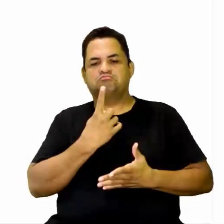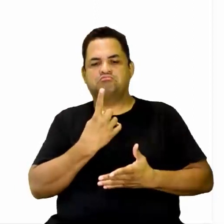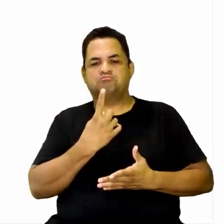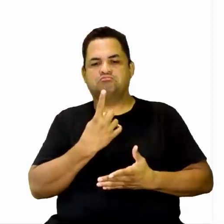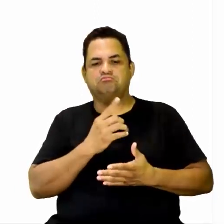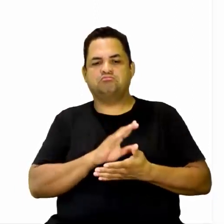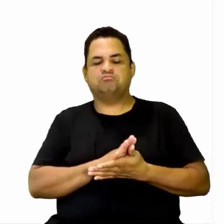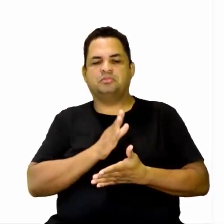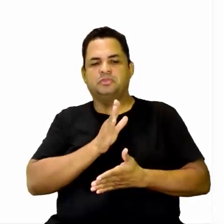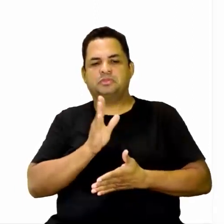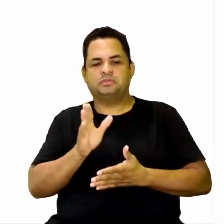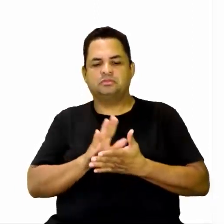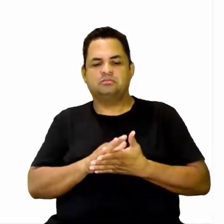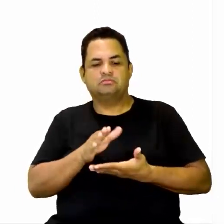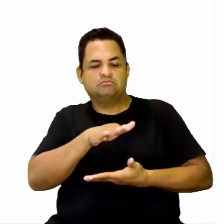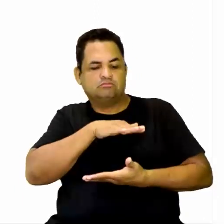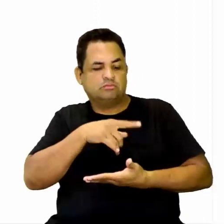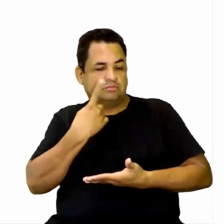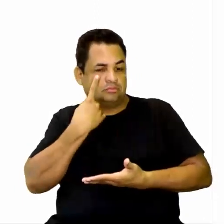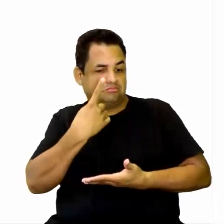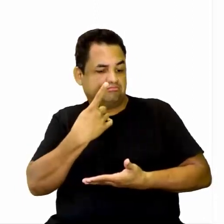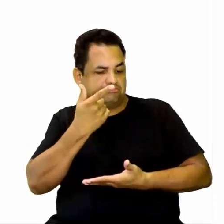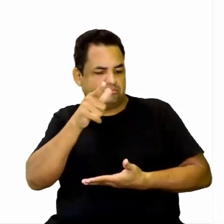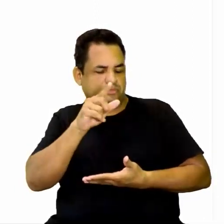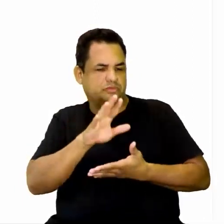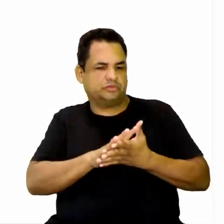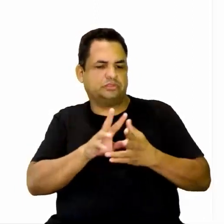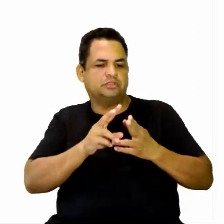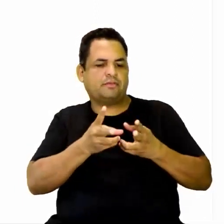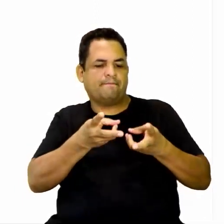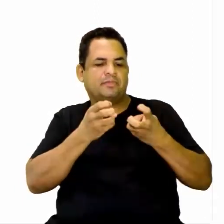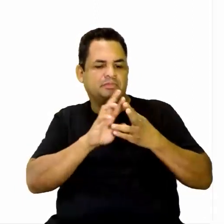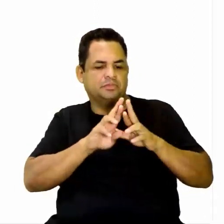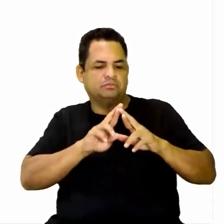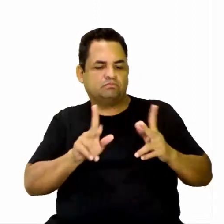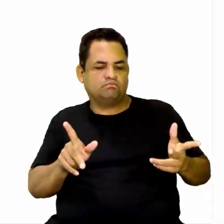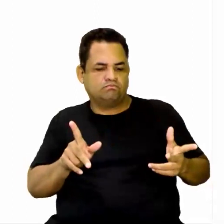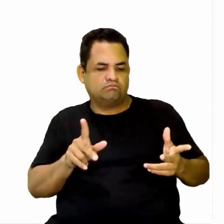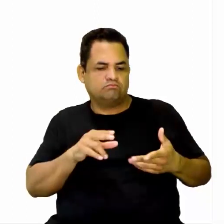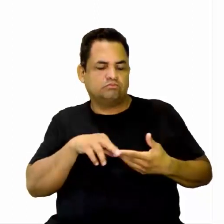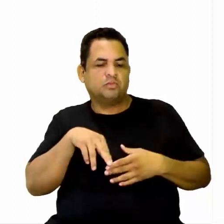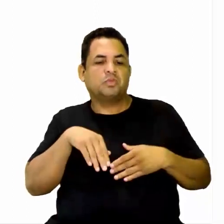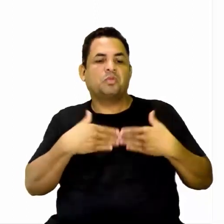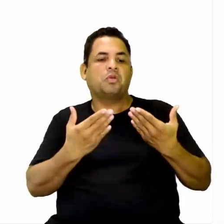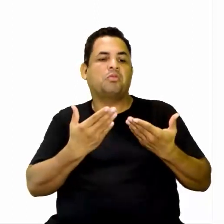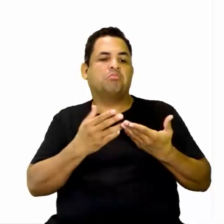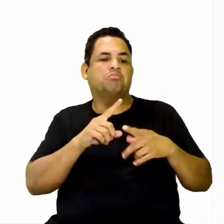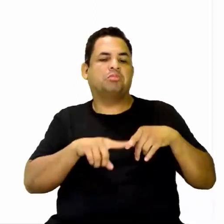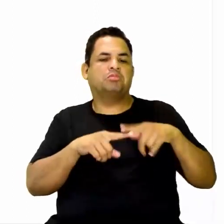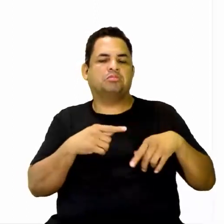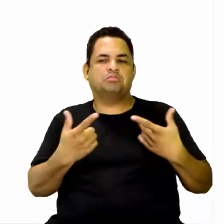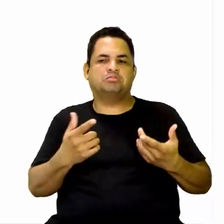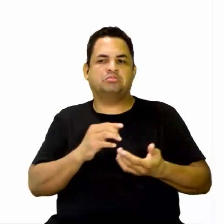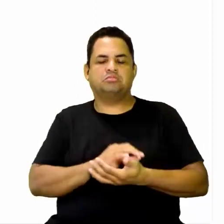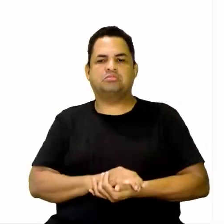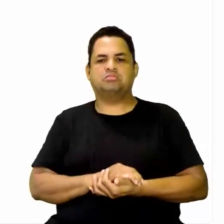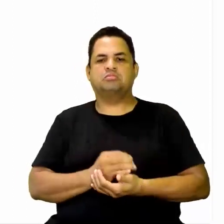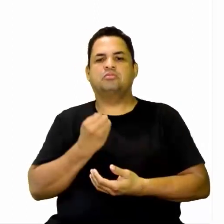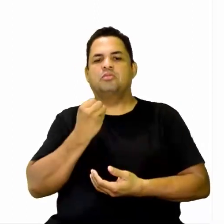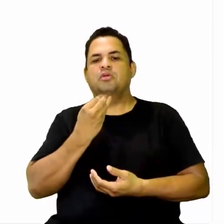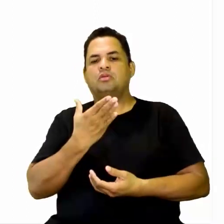um outro aspecto. Você olha e você não consegue identificar quem é quem. Valeu aí, meu caro aluno? Tudo